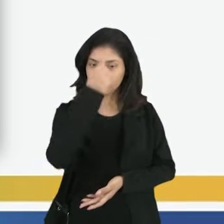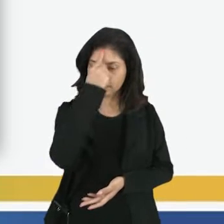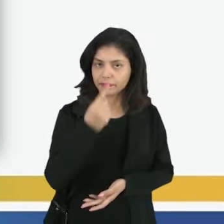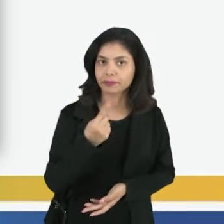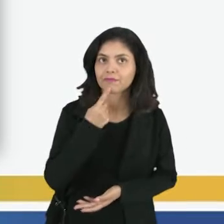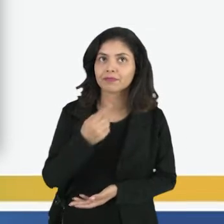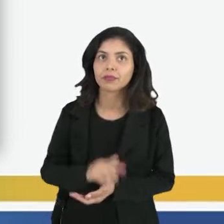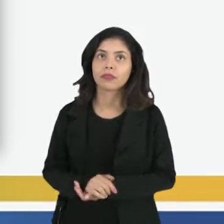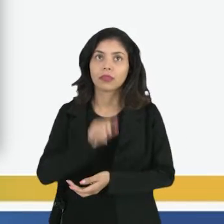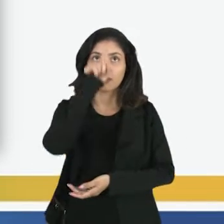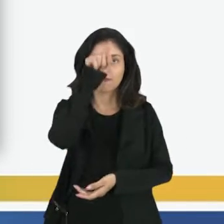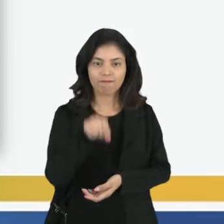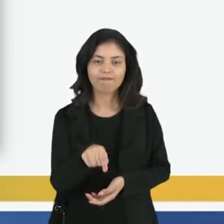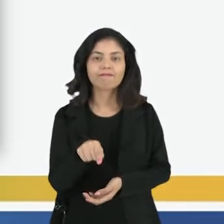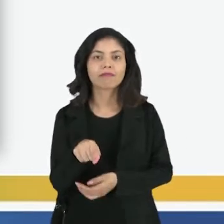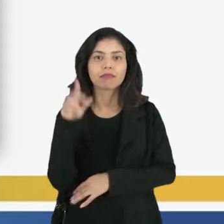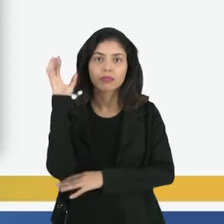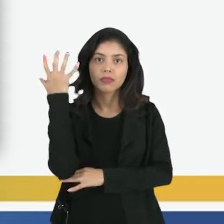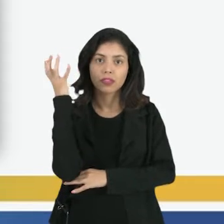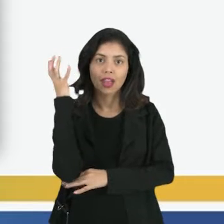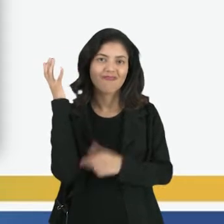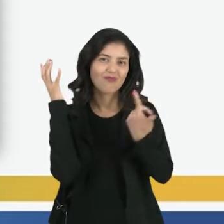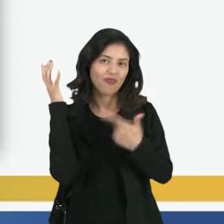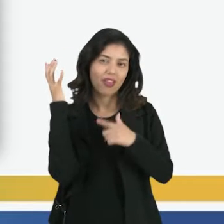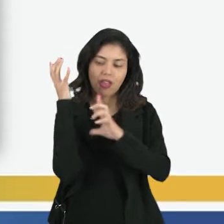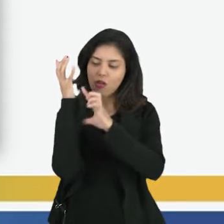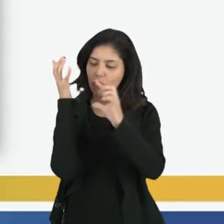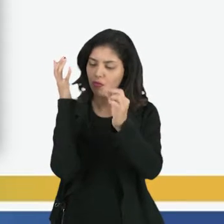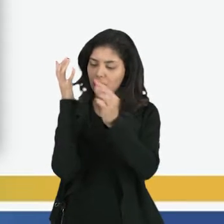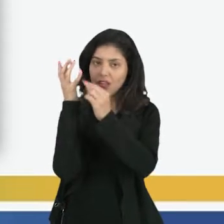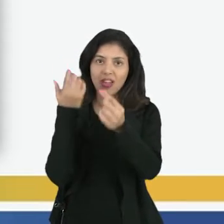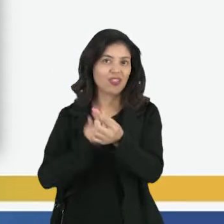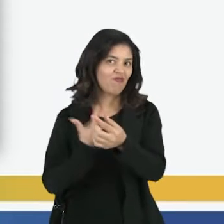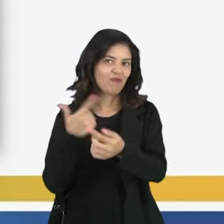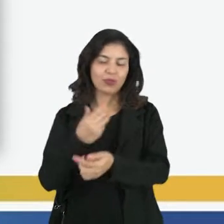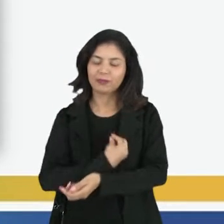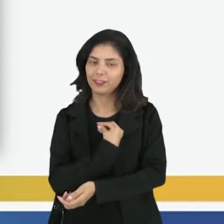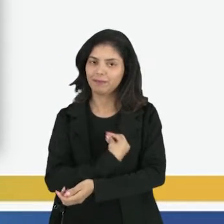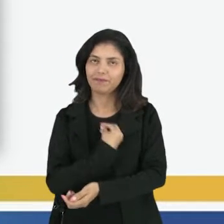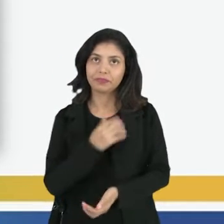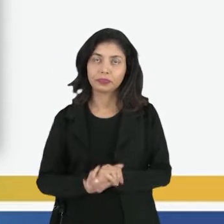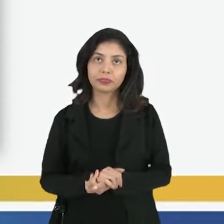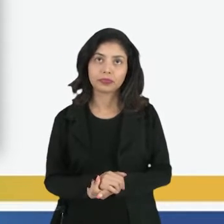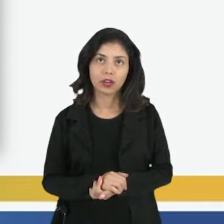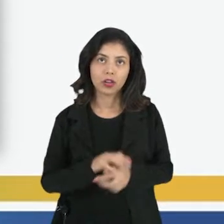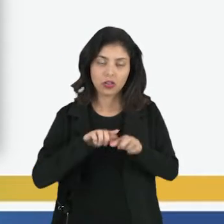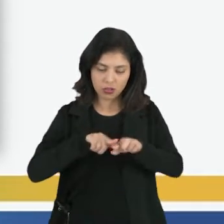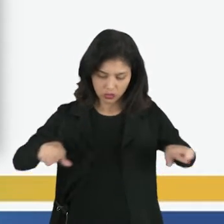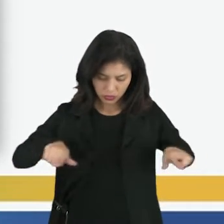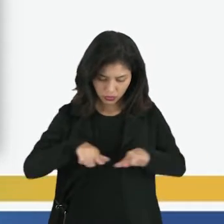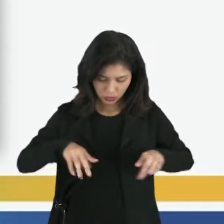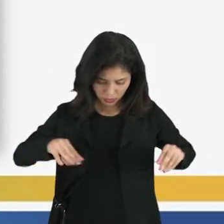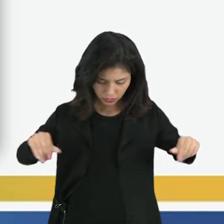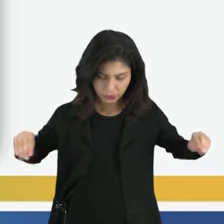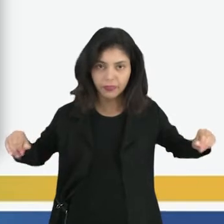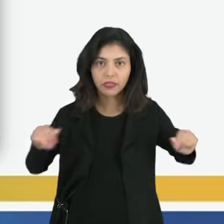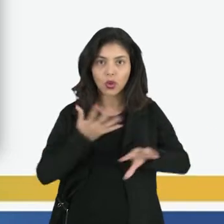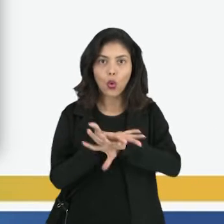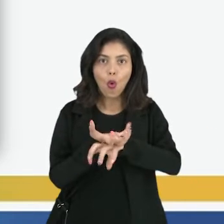parte da árvore sem folhas, sem vida. Temos um chão